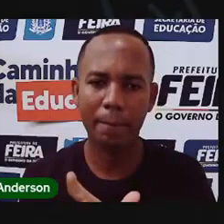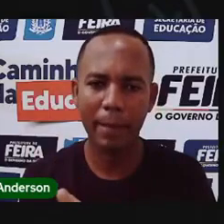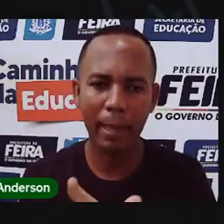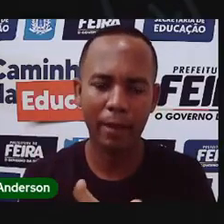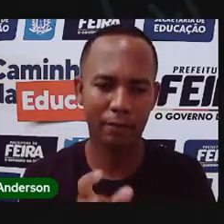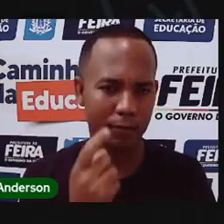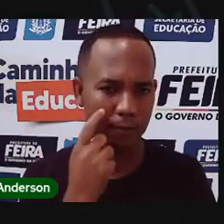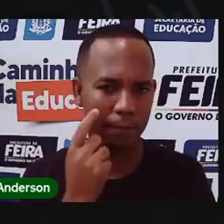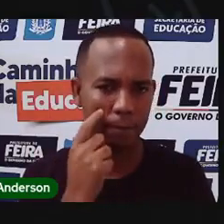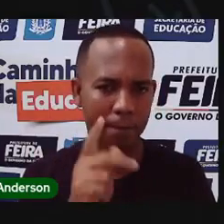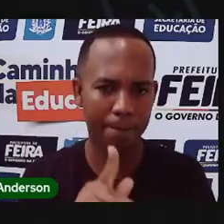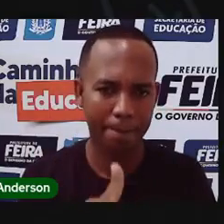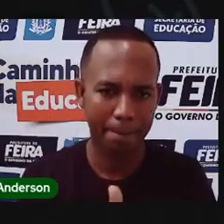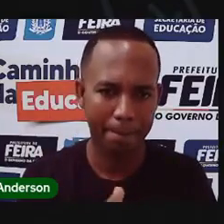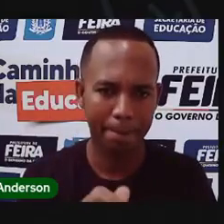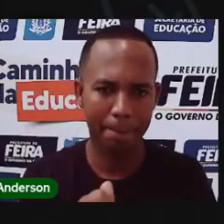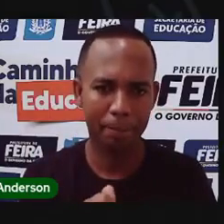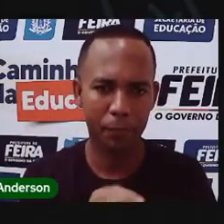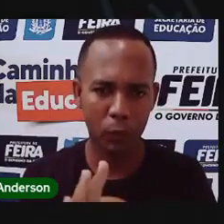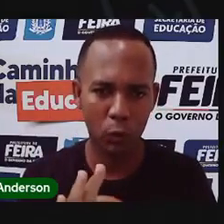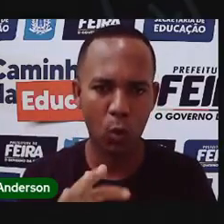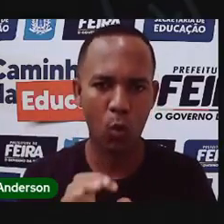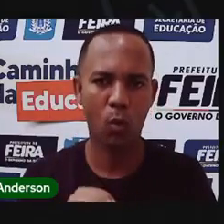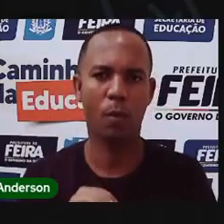repitam com a pró. Pato,